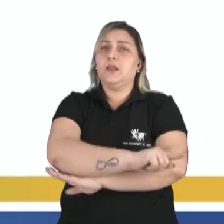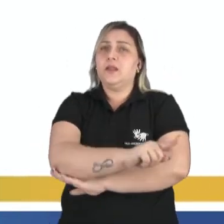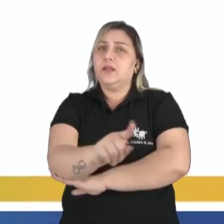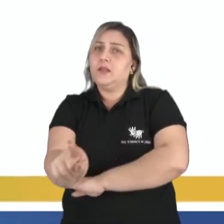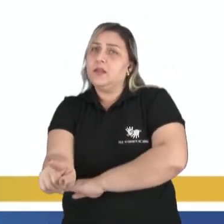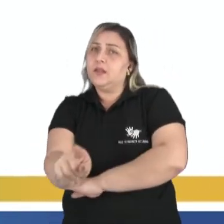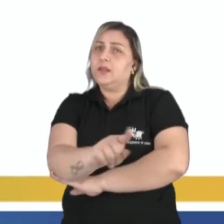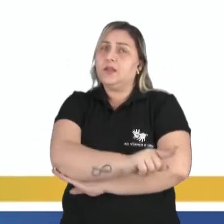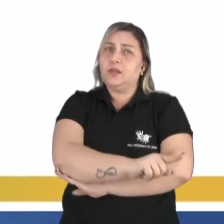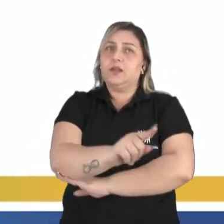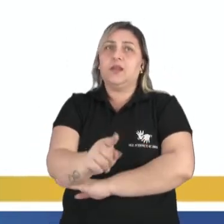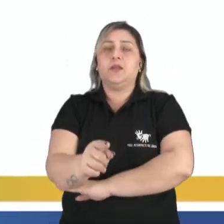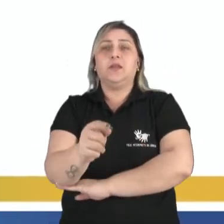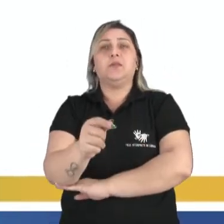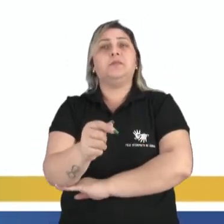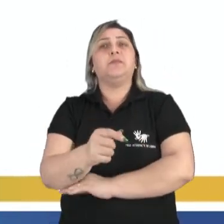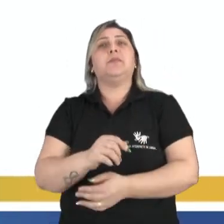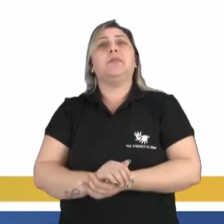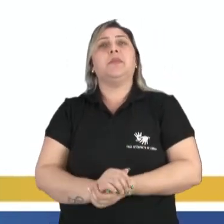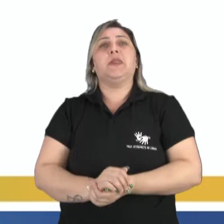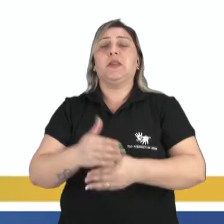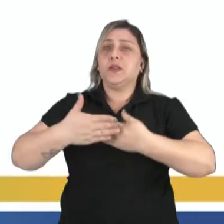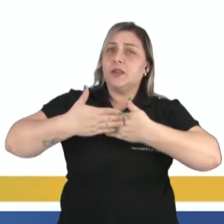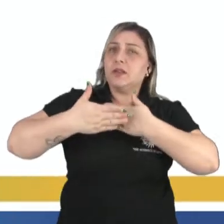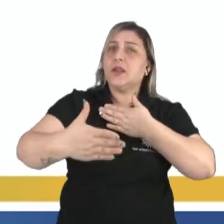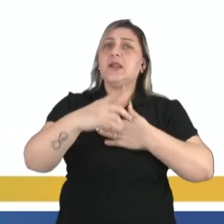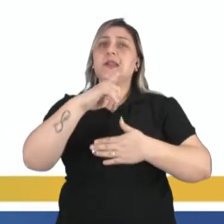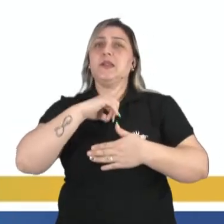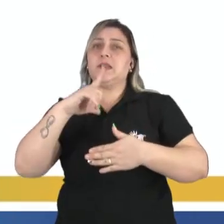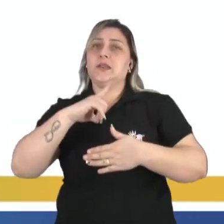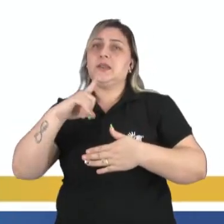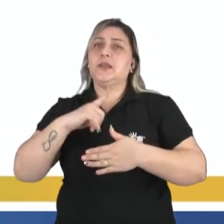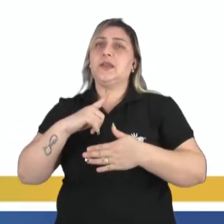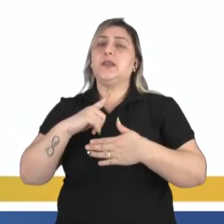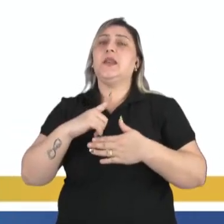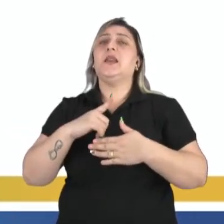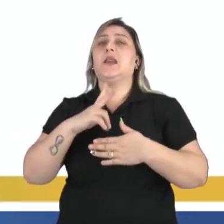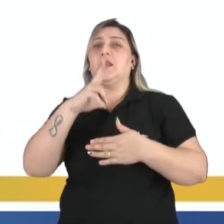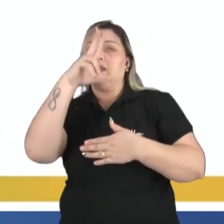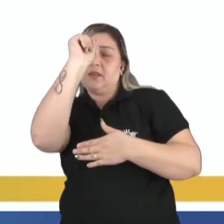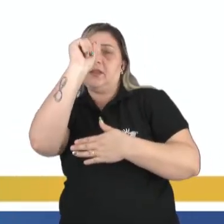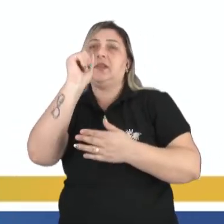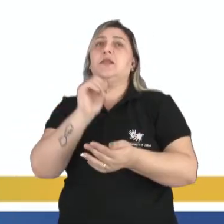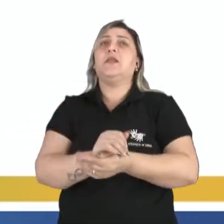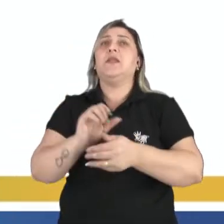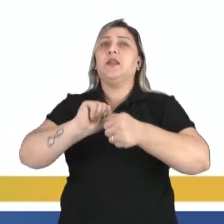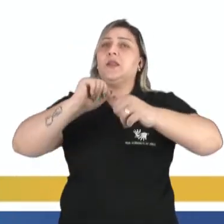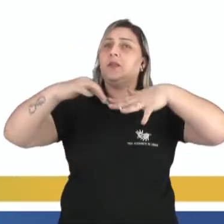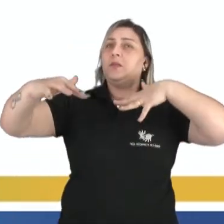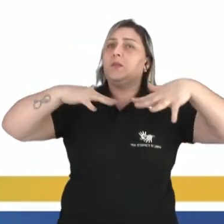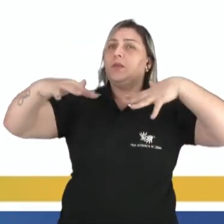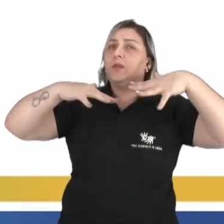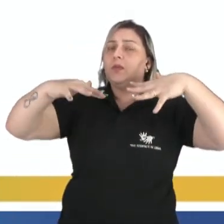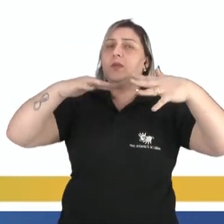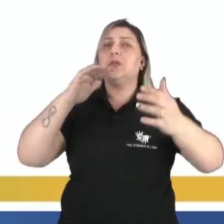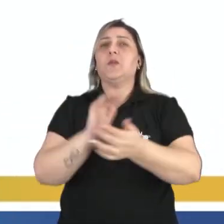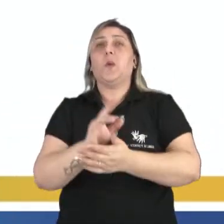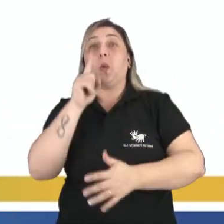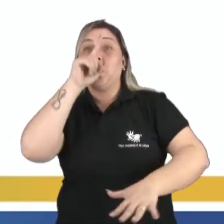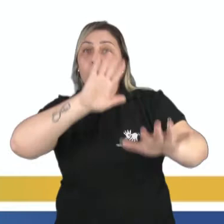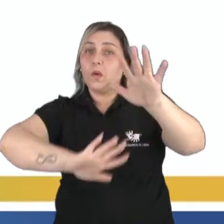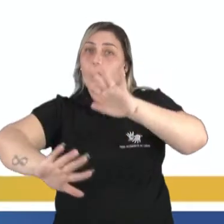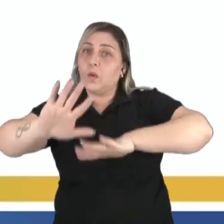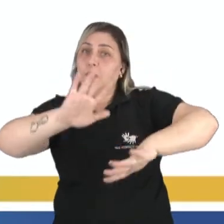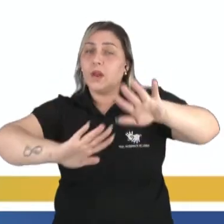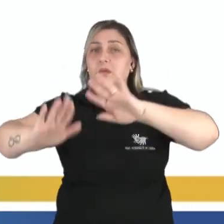mesa, constante, não importa o valor dela. E a partir disso você tem a gravidade agindo, então ele vai fazer esse movimento, ó. Muito cuidado, hein,